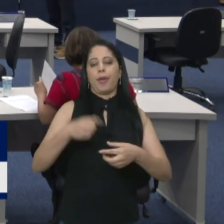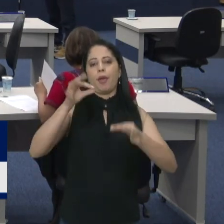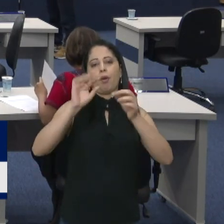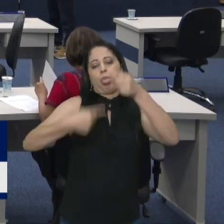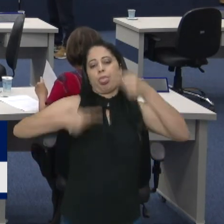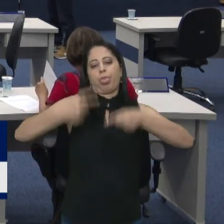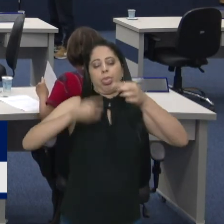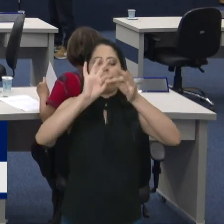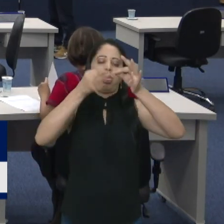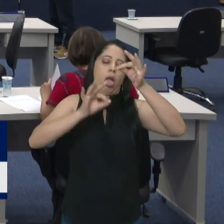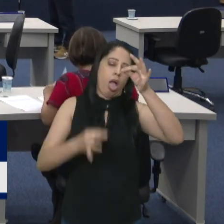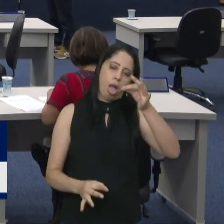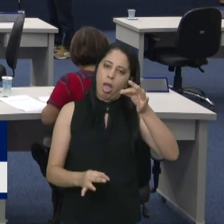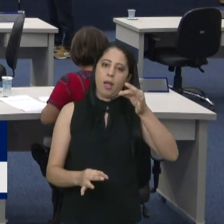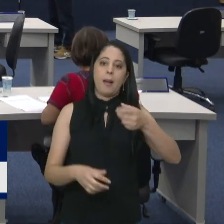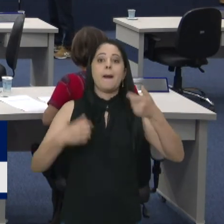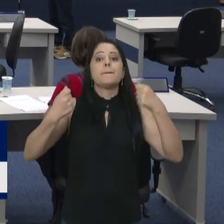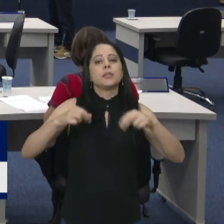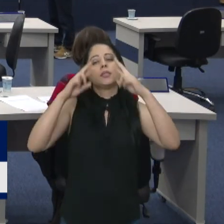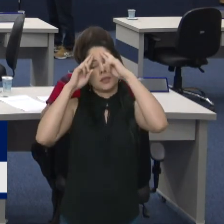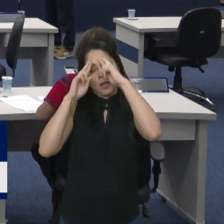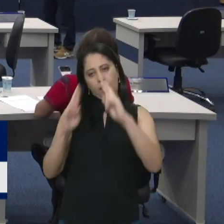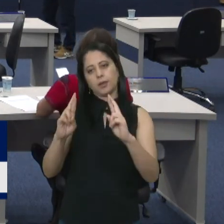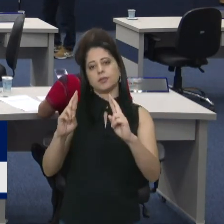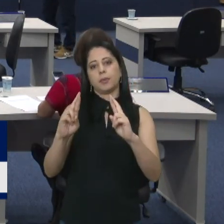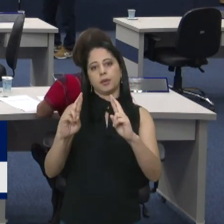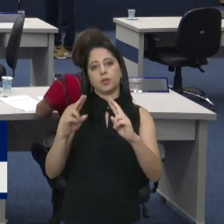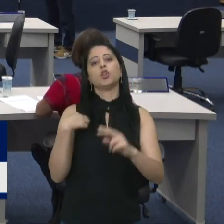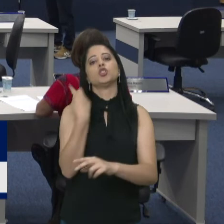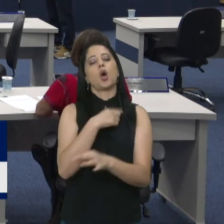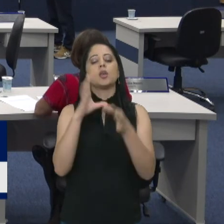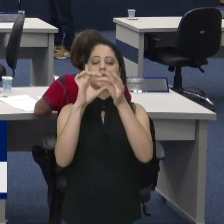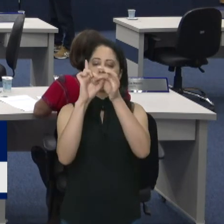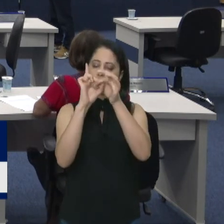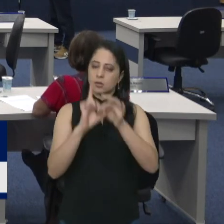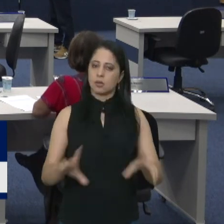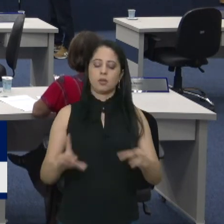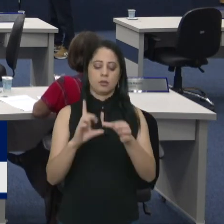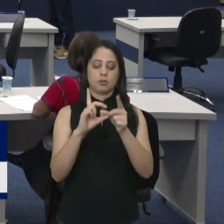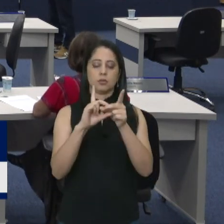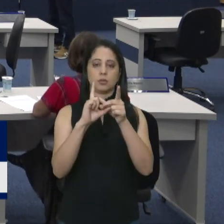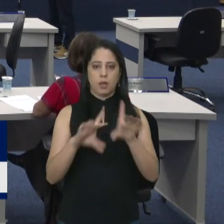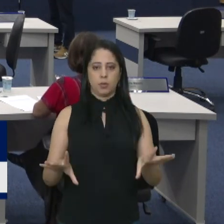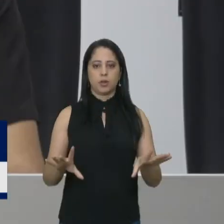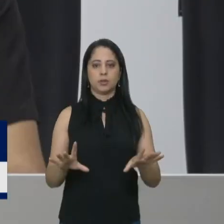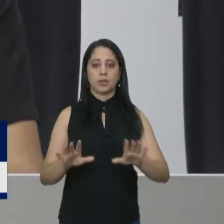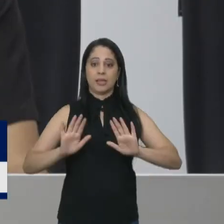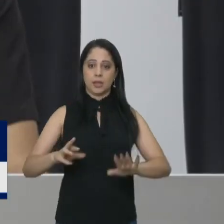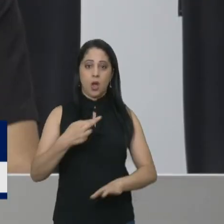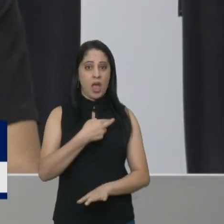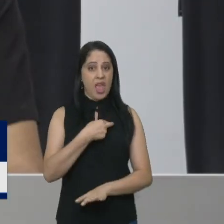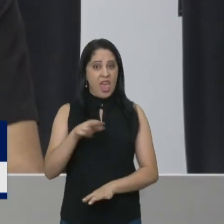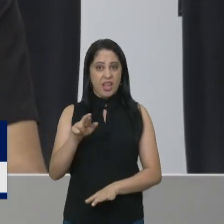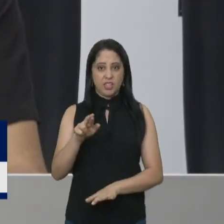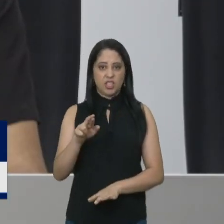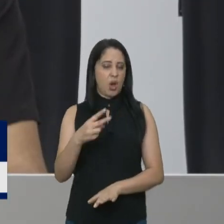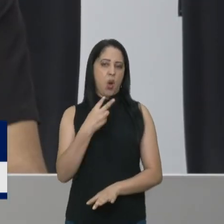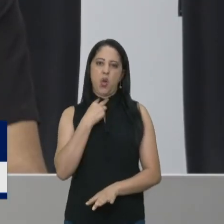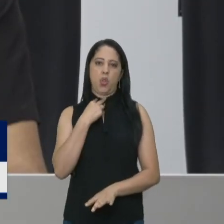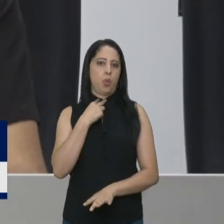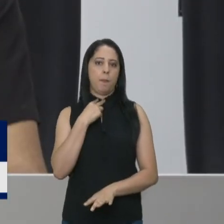acho que cada um tem que respeitar, por isso que nós estamos na democracia. E eu acho que religião realmente não pode ser usada na política,